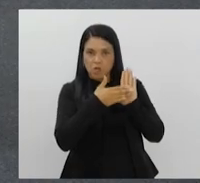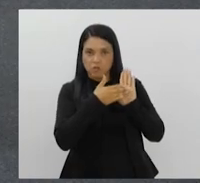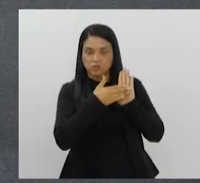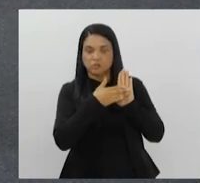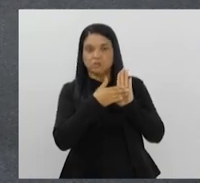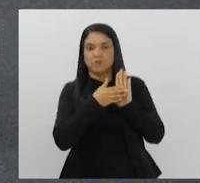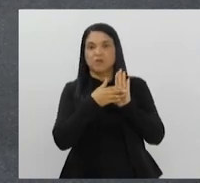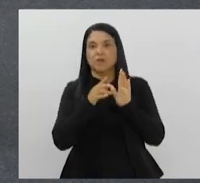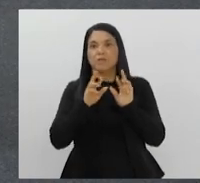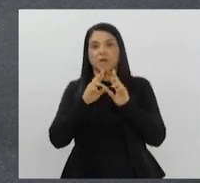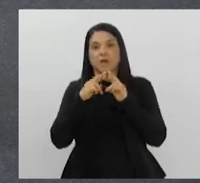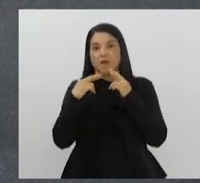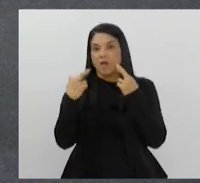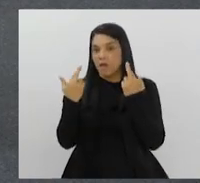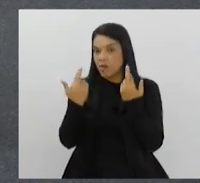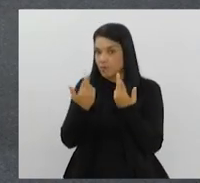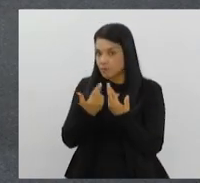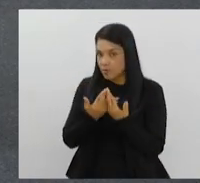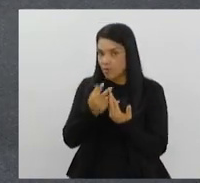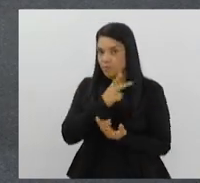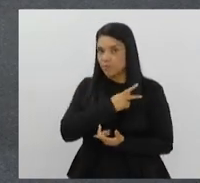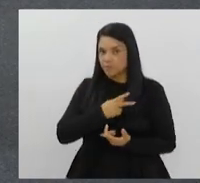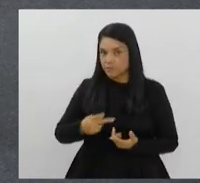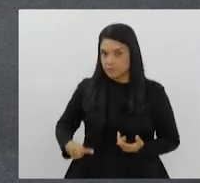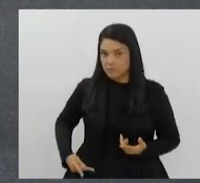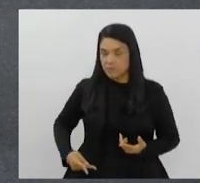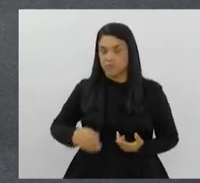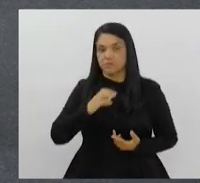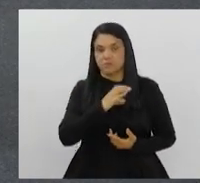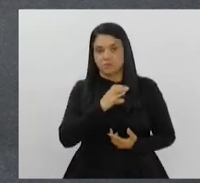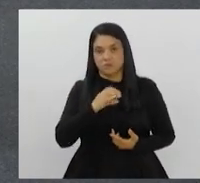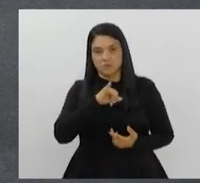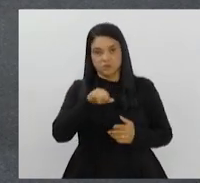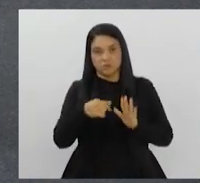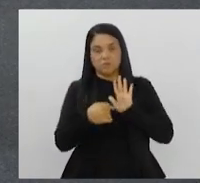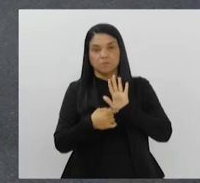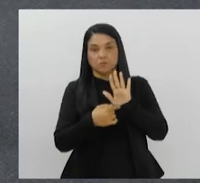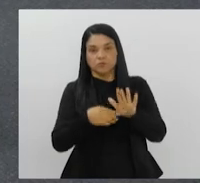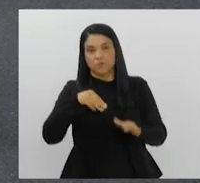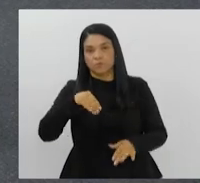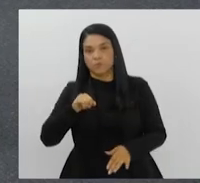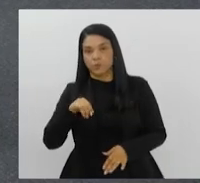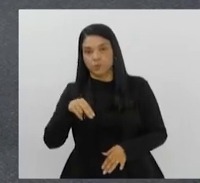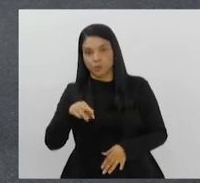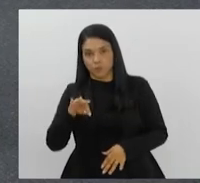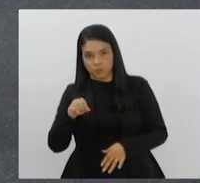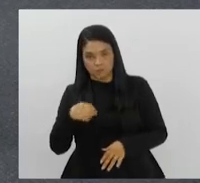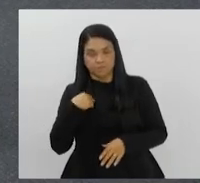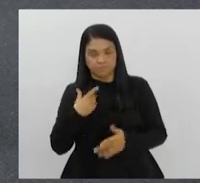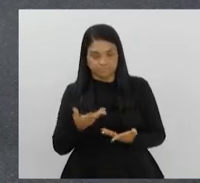reunião o presidente da CCJ apresentou a minuta e na outra procedeu a votação, que era nessa que eu estava presente.